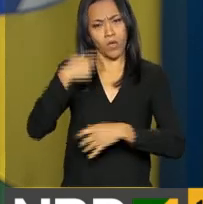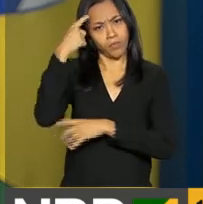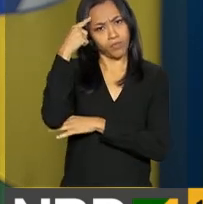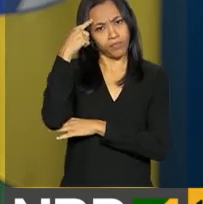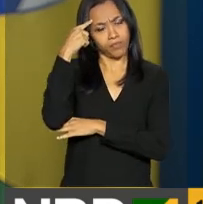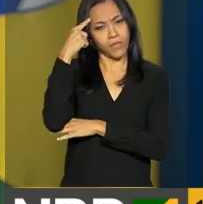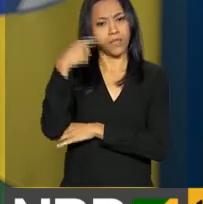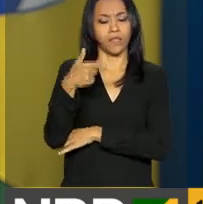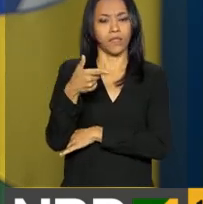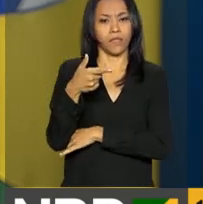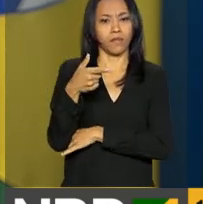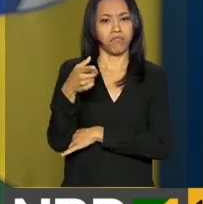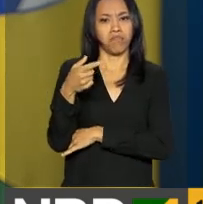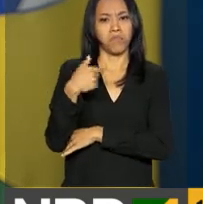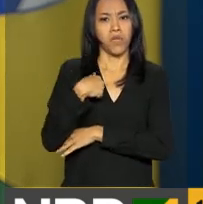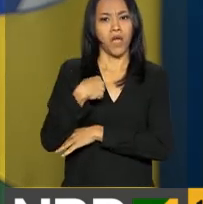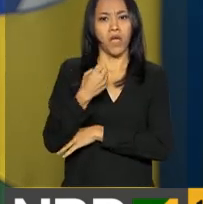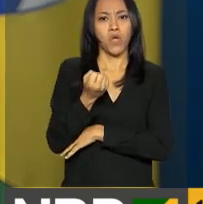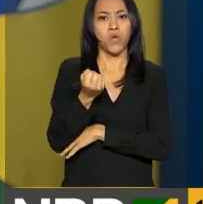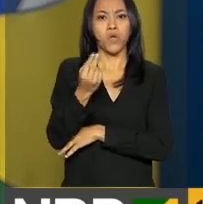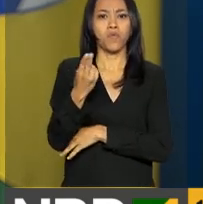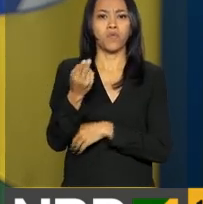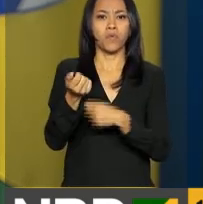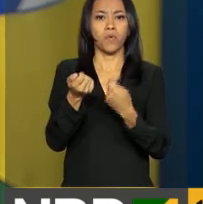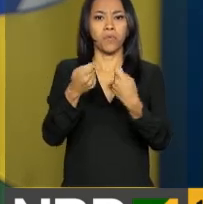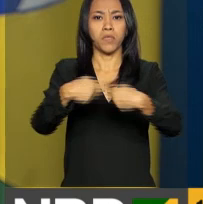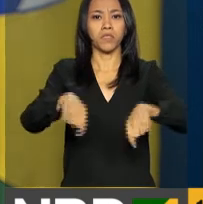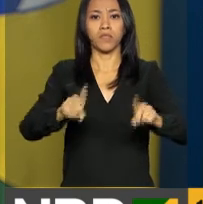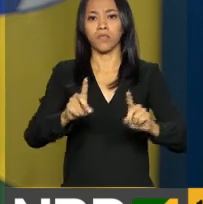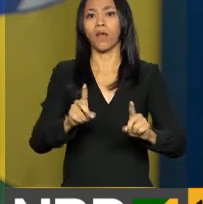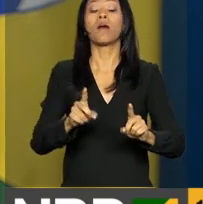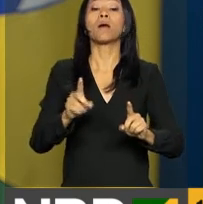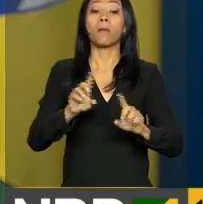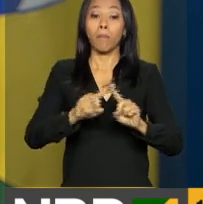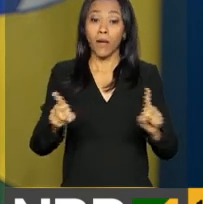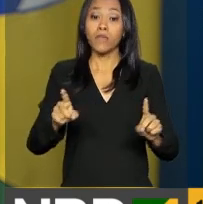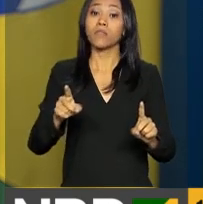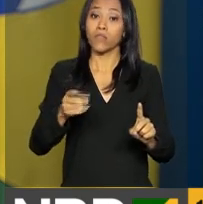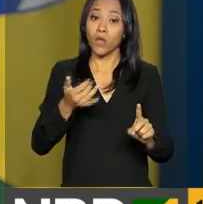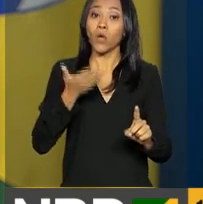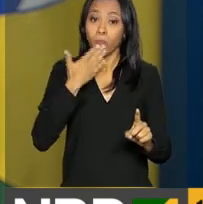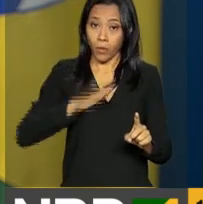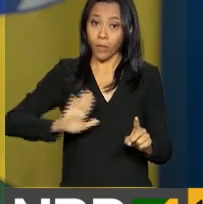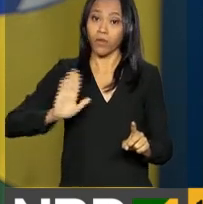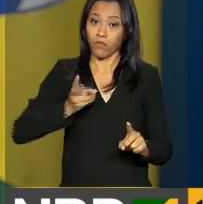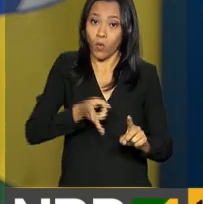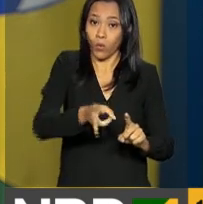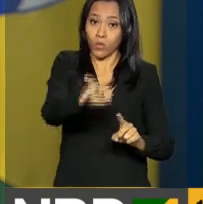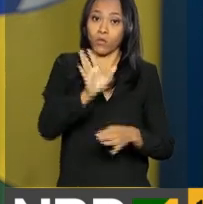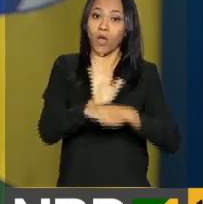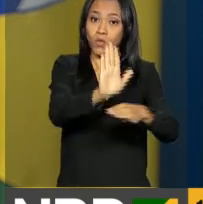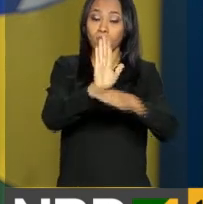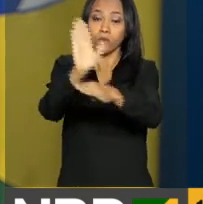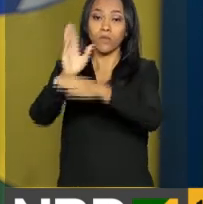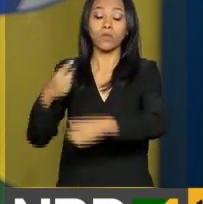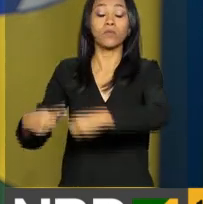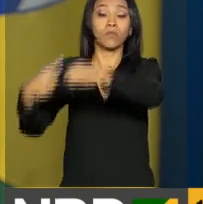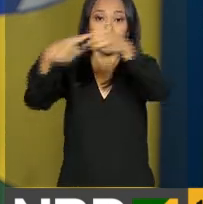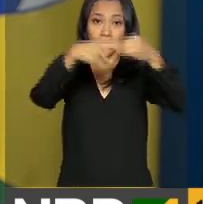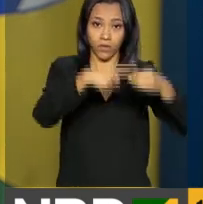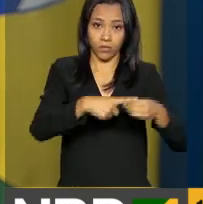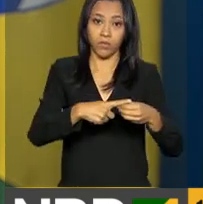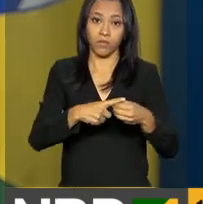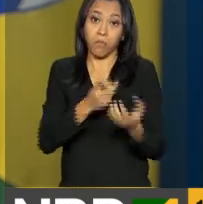disse: interessante, não vou mais precisar ajudar os municípios, mas eu prometo, mesmo com essas reduções, nós vamos continuar a ajudar os municípios. Não